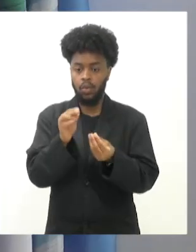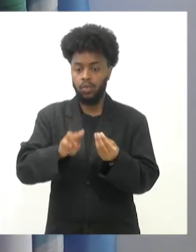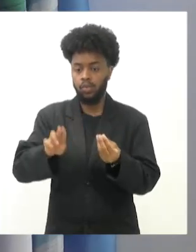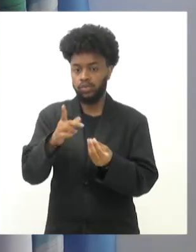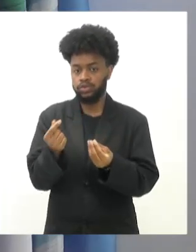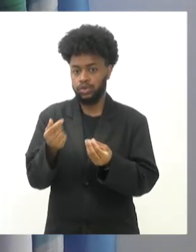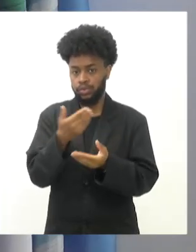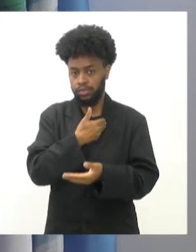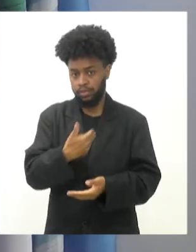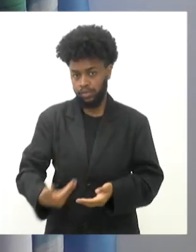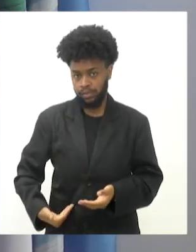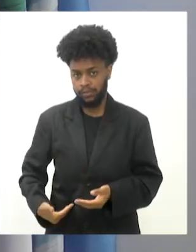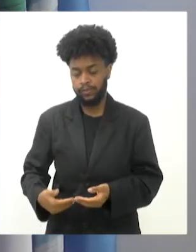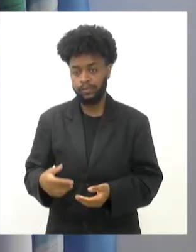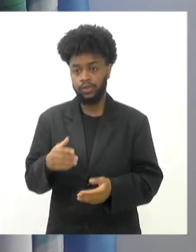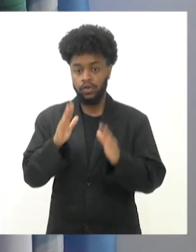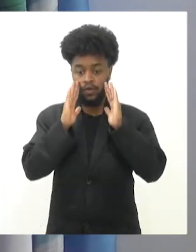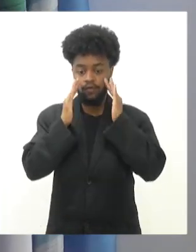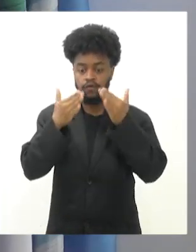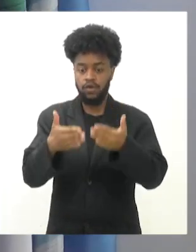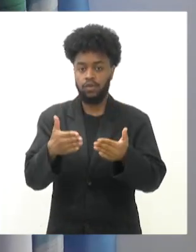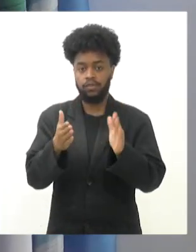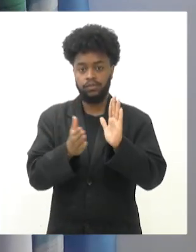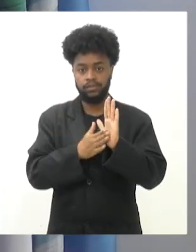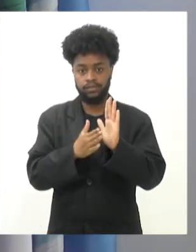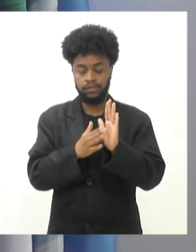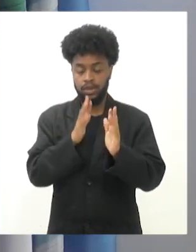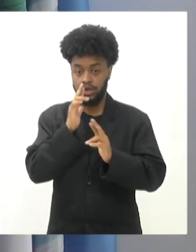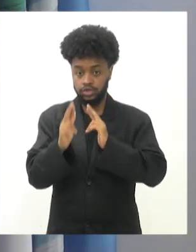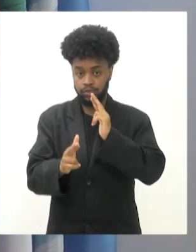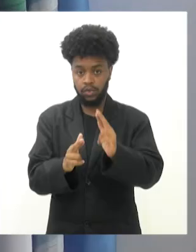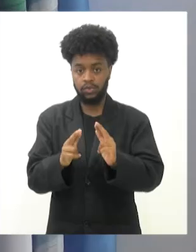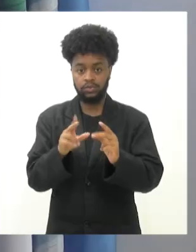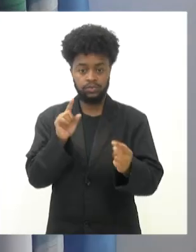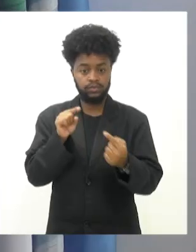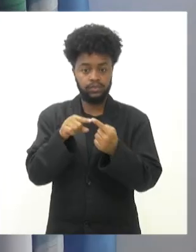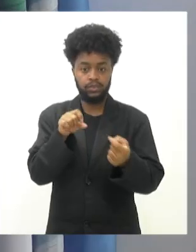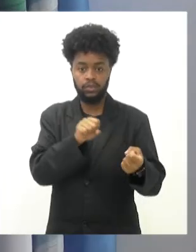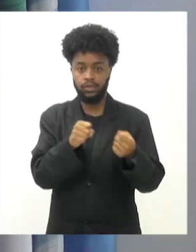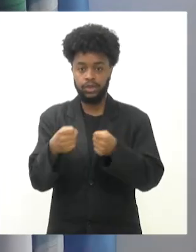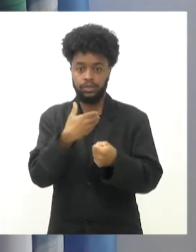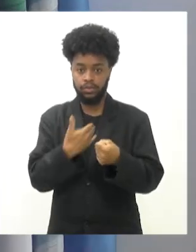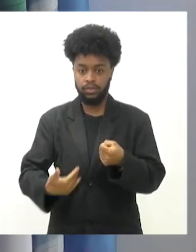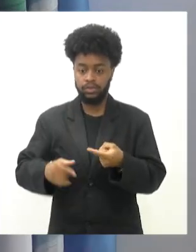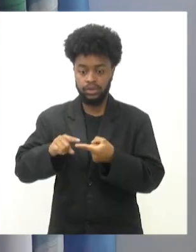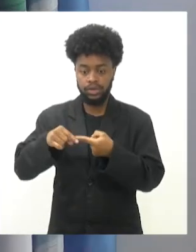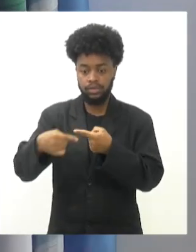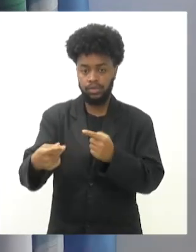públicos. Nesse eixo terá como foco a resposta do poder público após a tragédia,